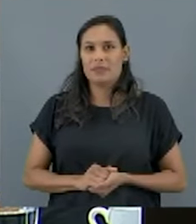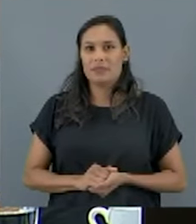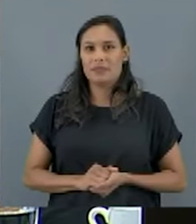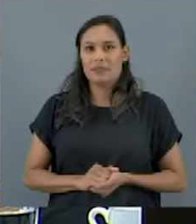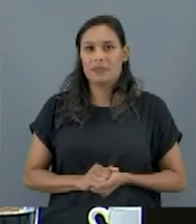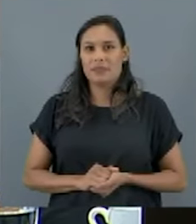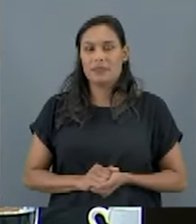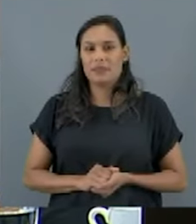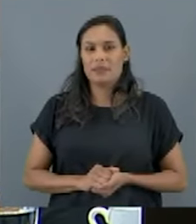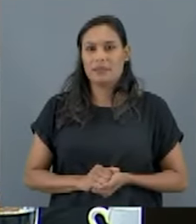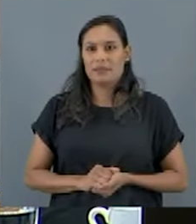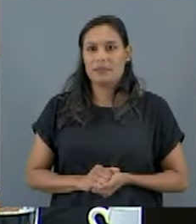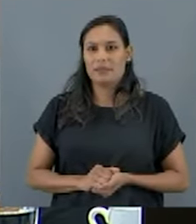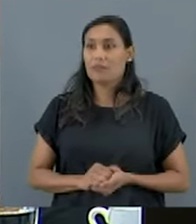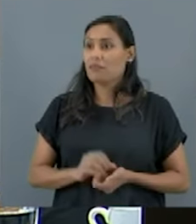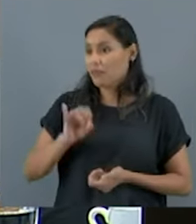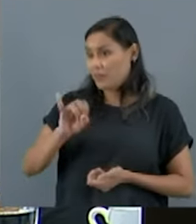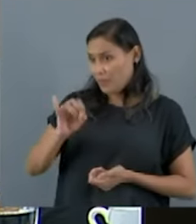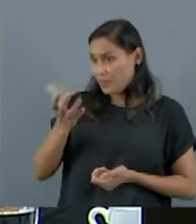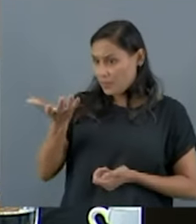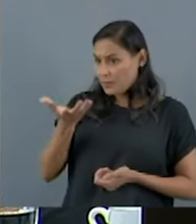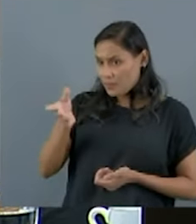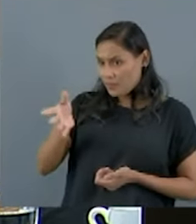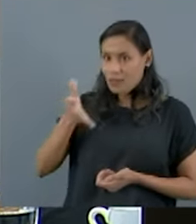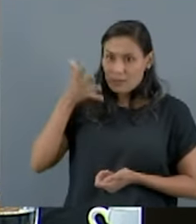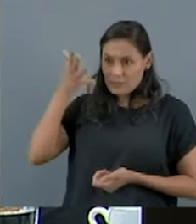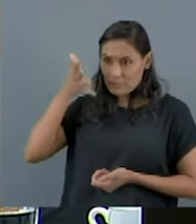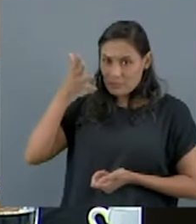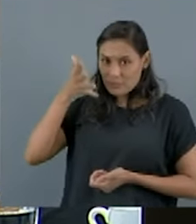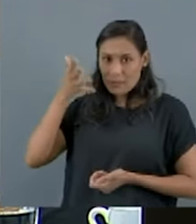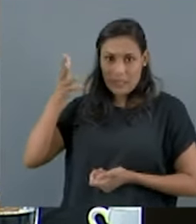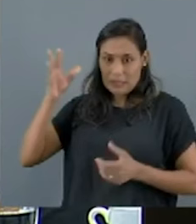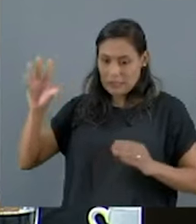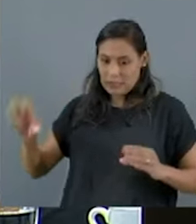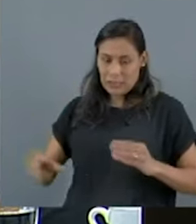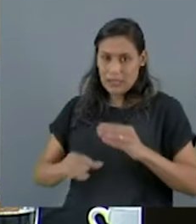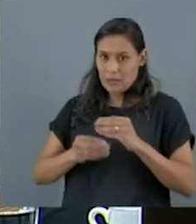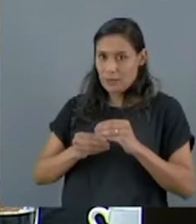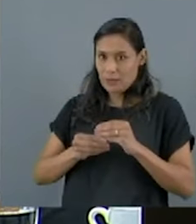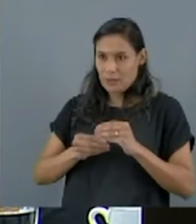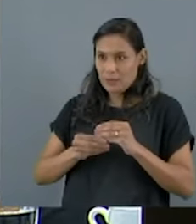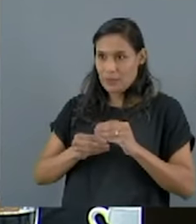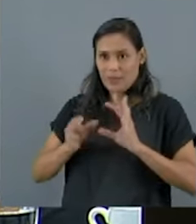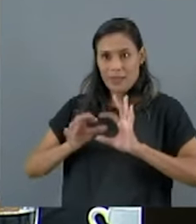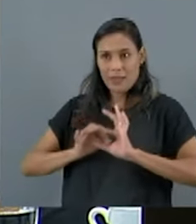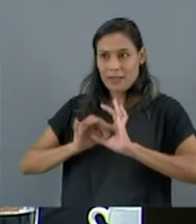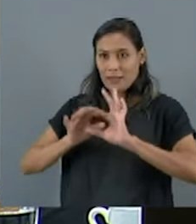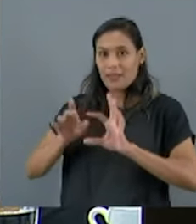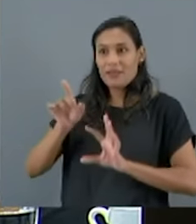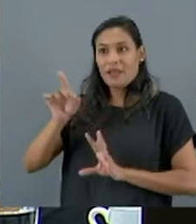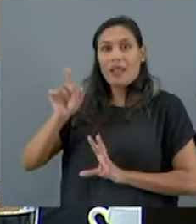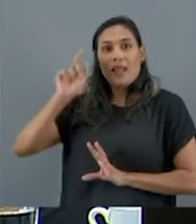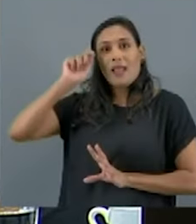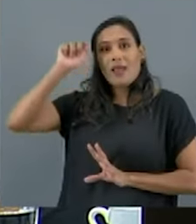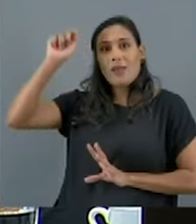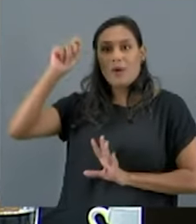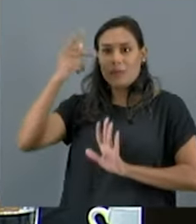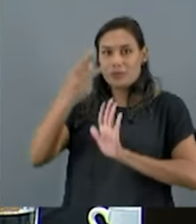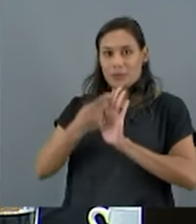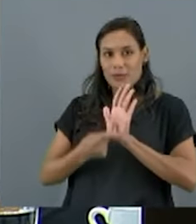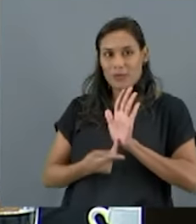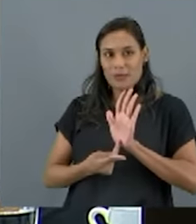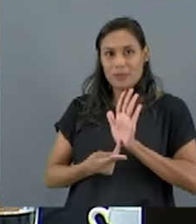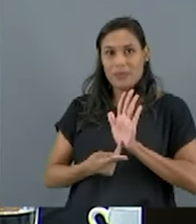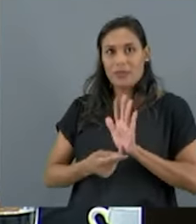Eu até abro a palavra, se V. Exª quiser complementar também, né, autor do projeto, e a gente, com